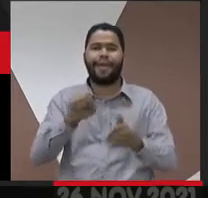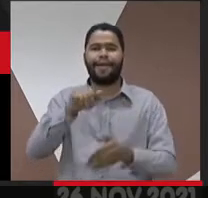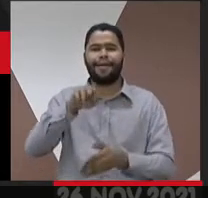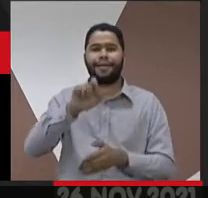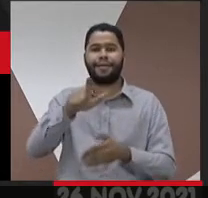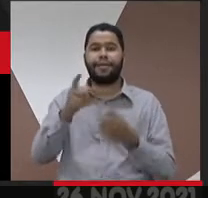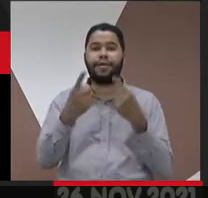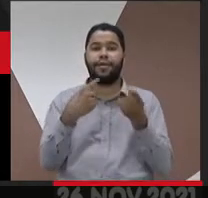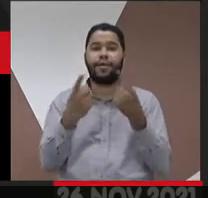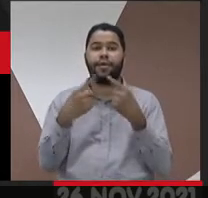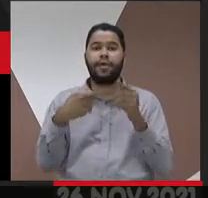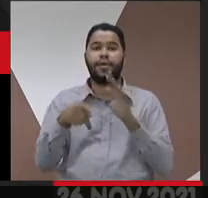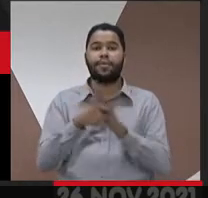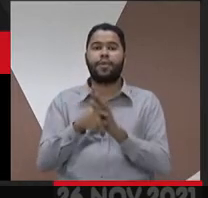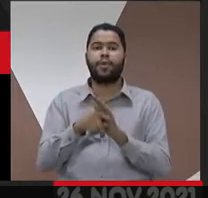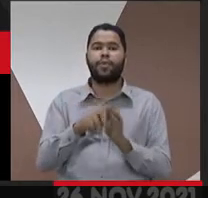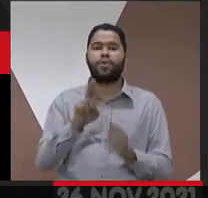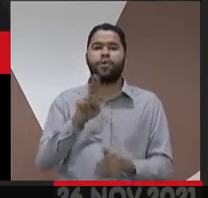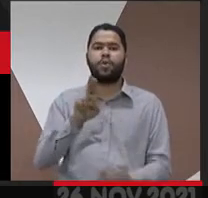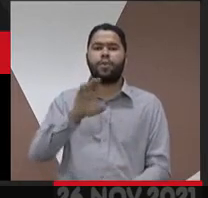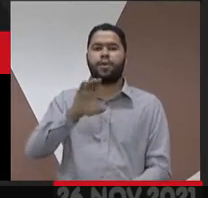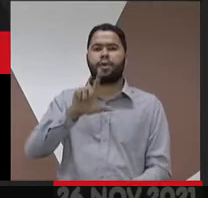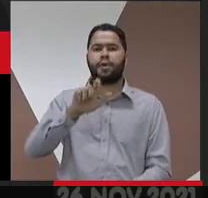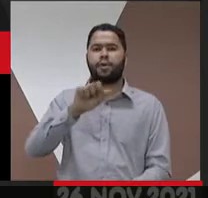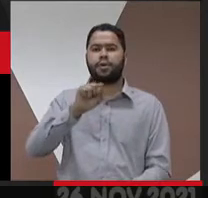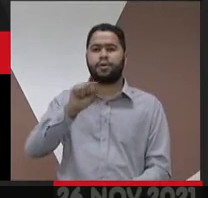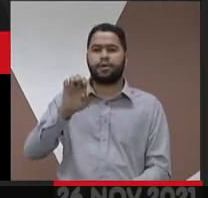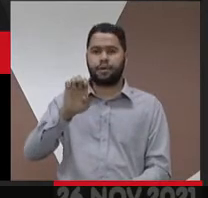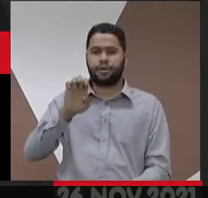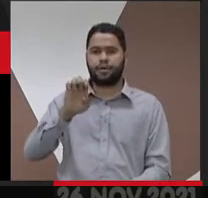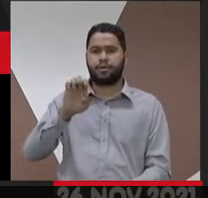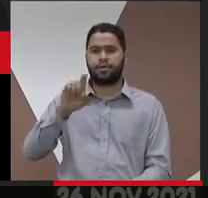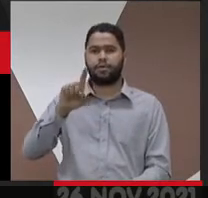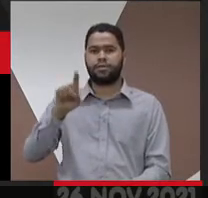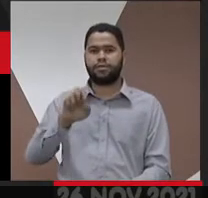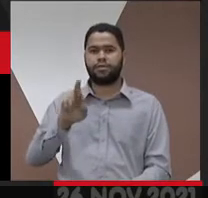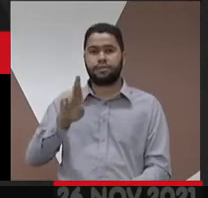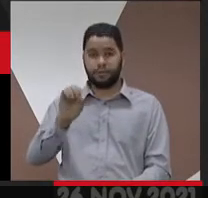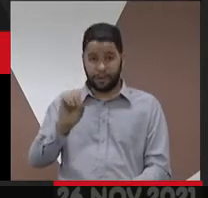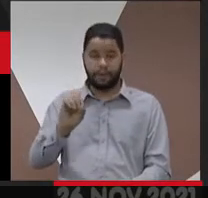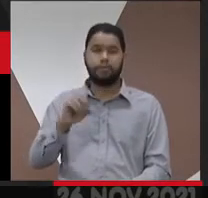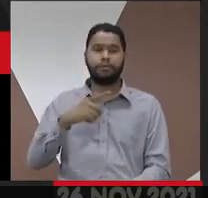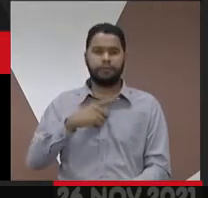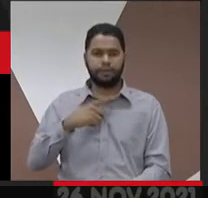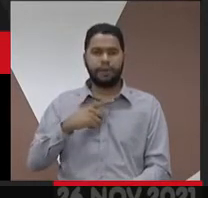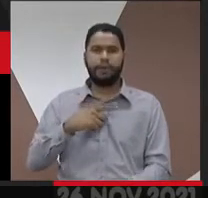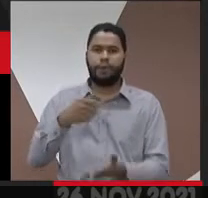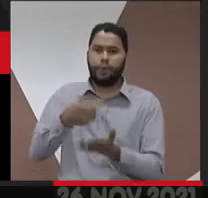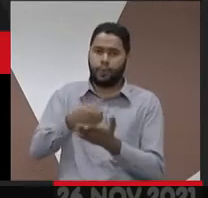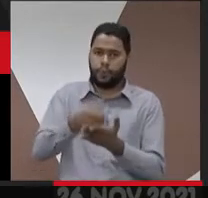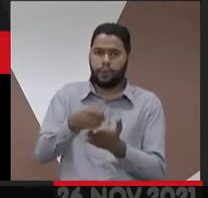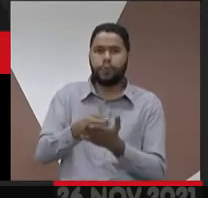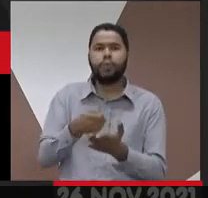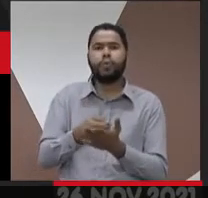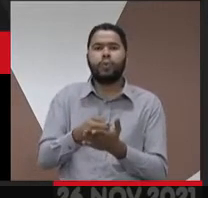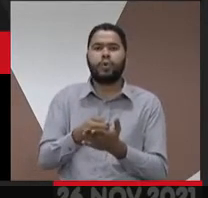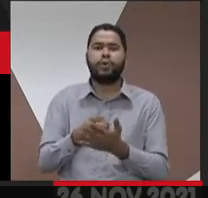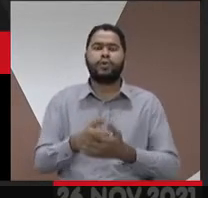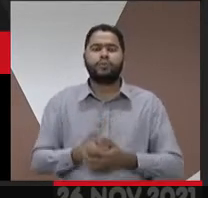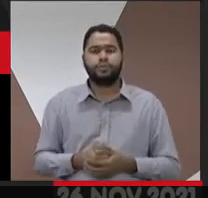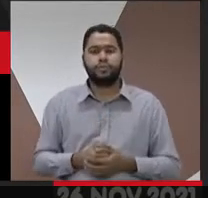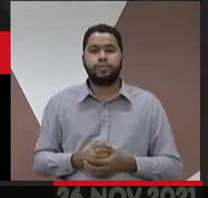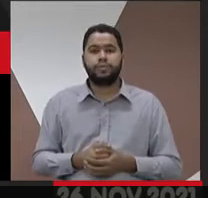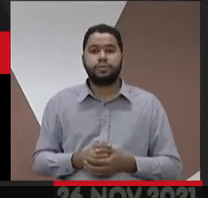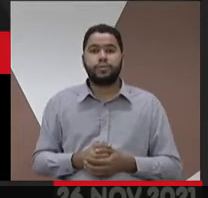rodovia chamada classe zero, onde há uma exigência mínima de fluidez,